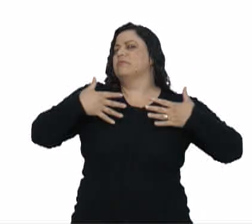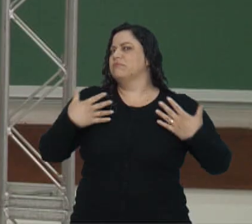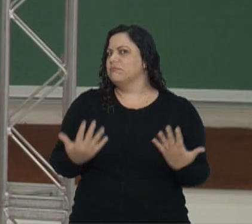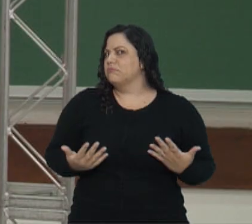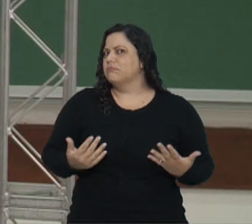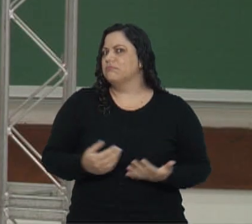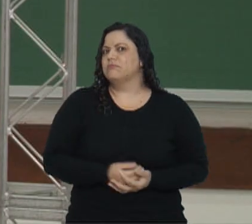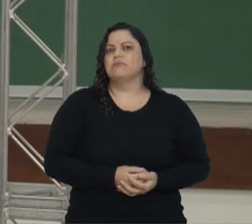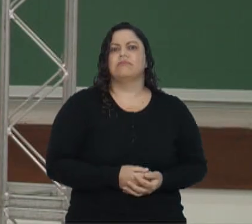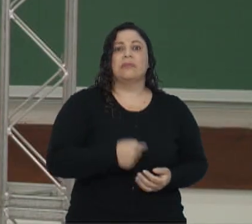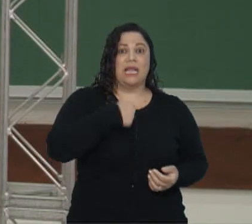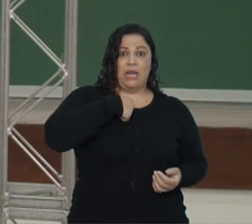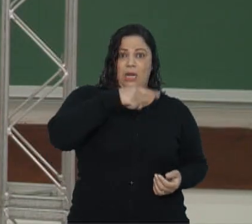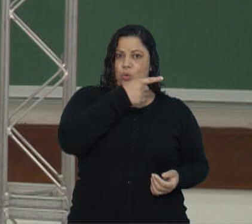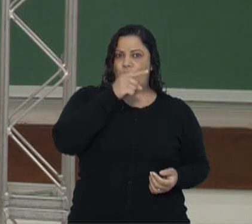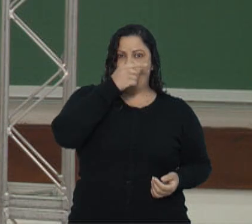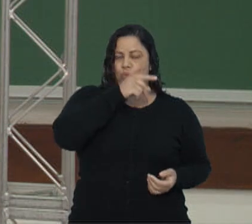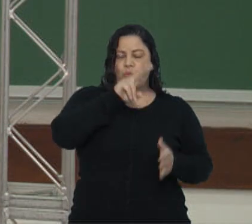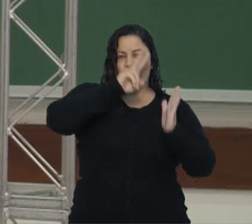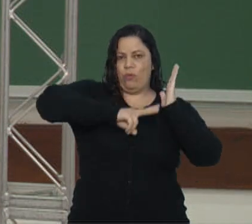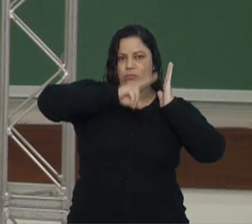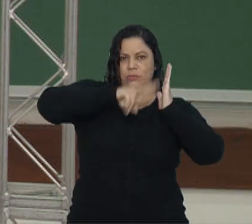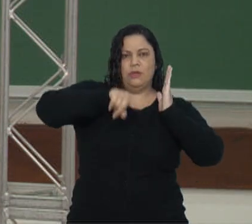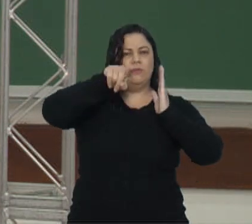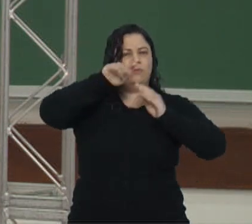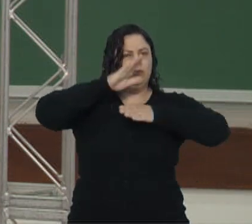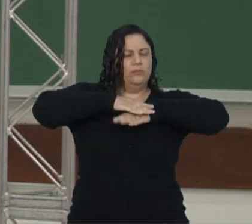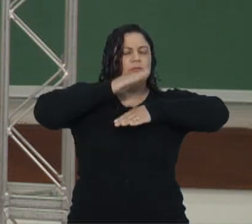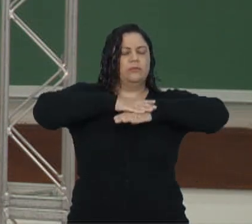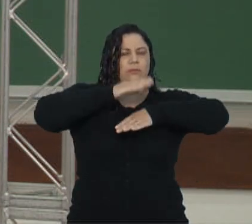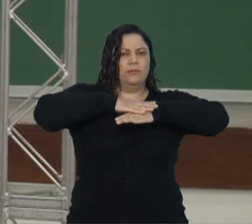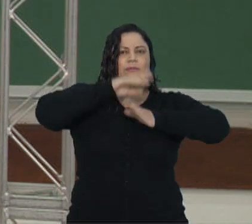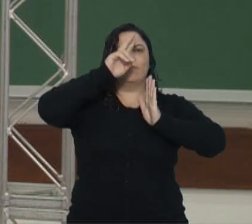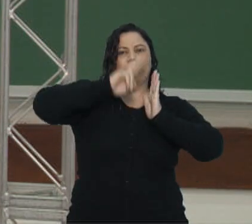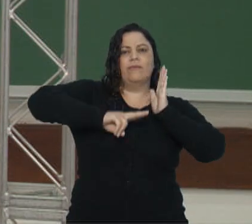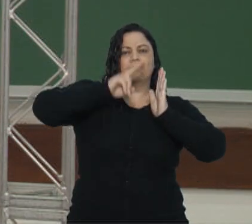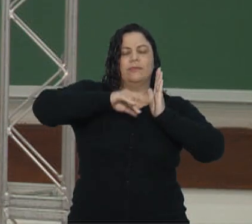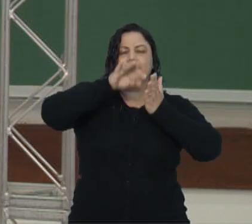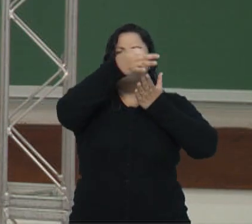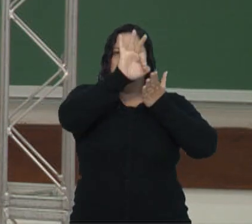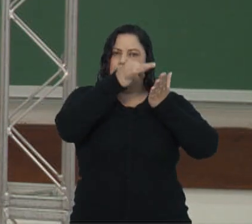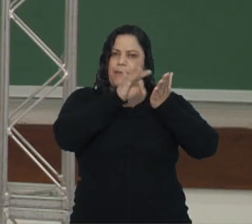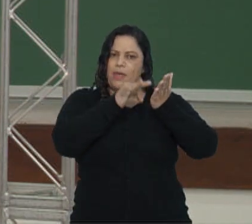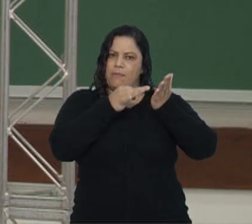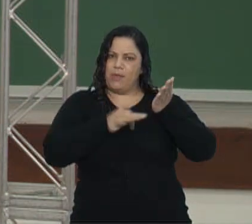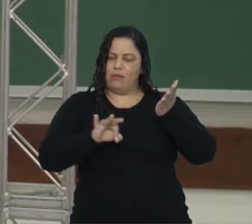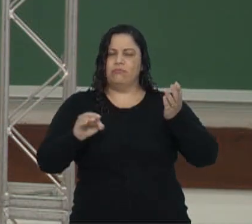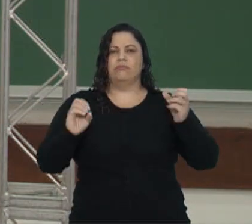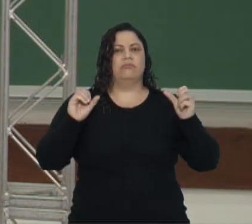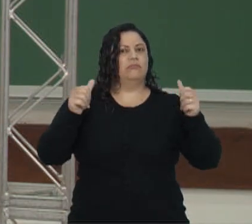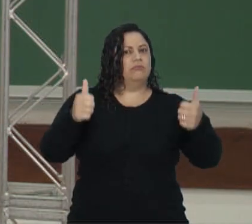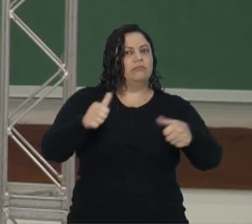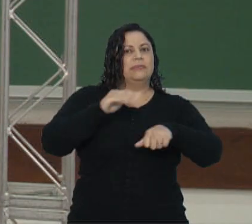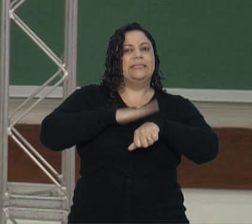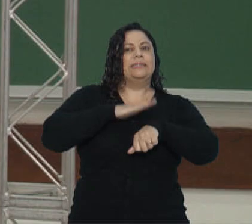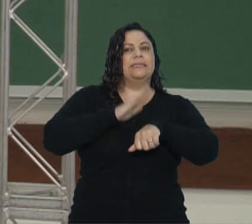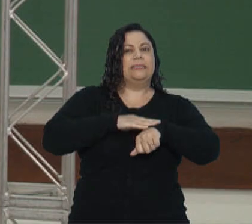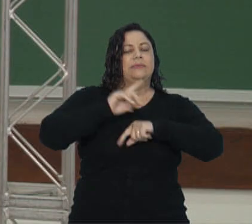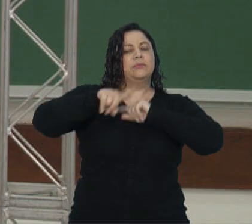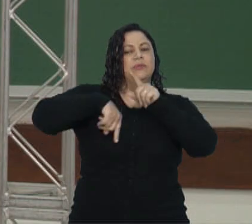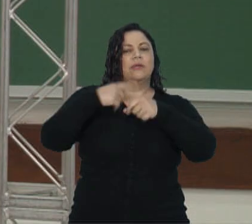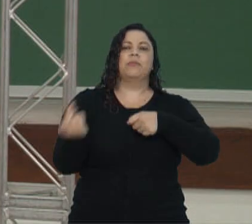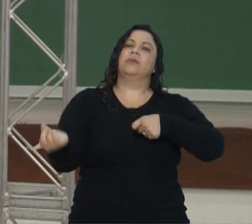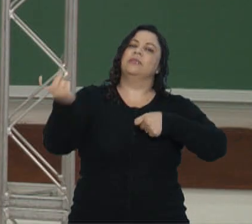não vou ler, você vai ler e depois eu leio com você para a gente corrigir. Tempinho e aí a gente volta pensando regência